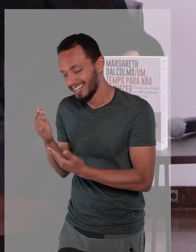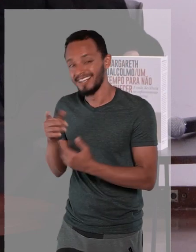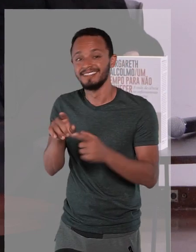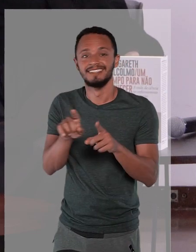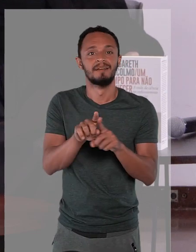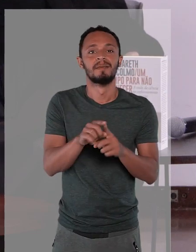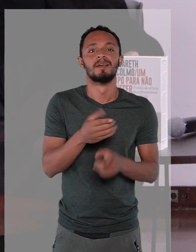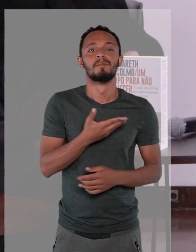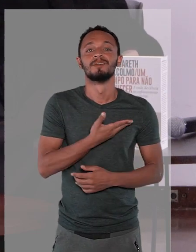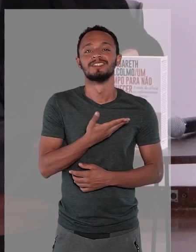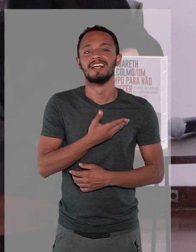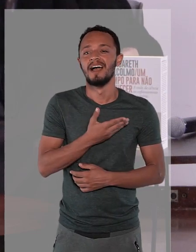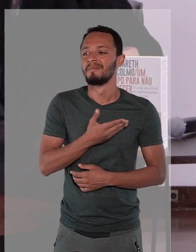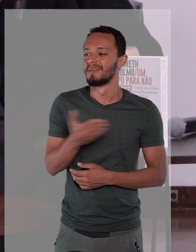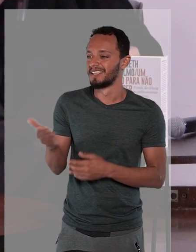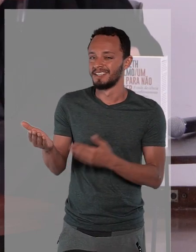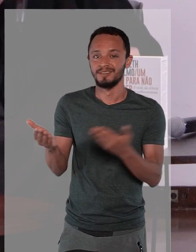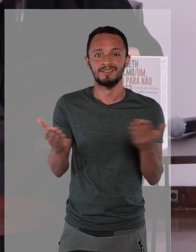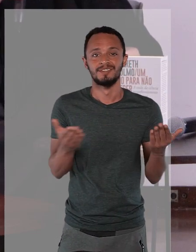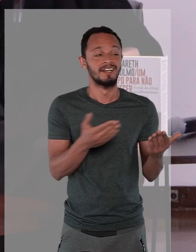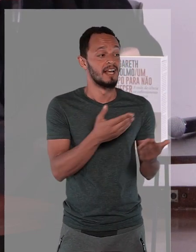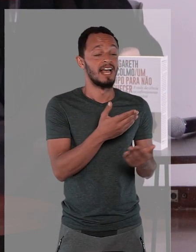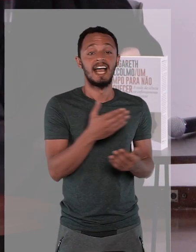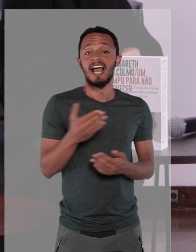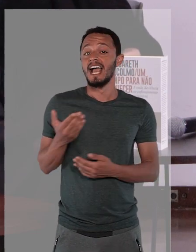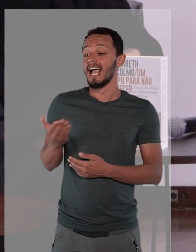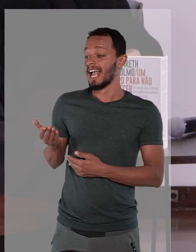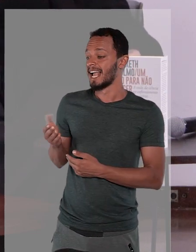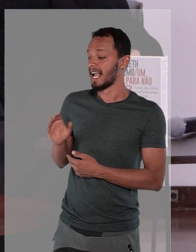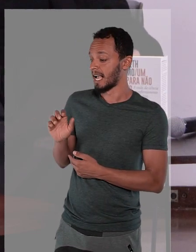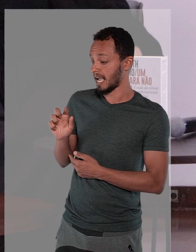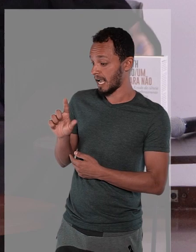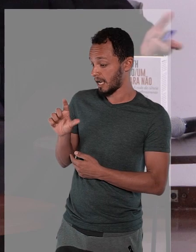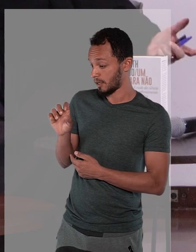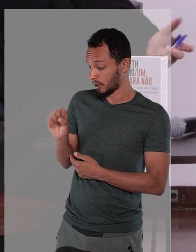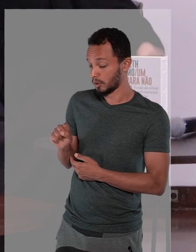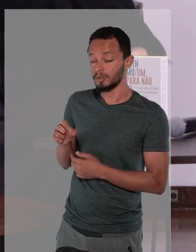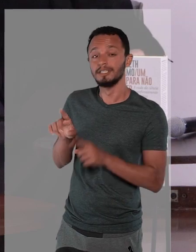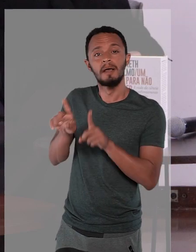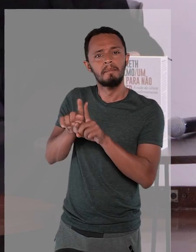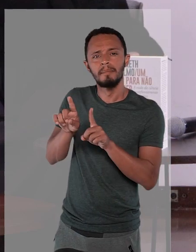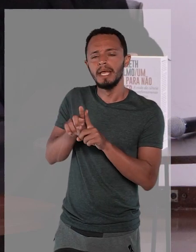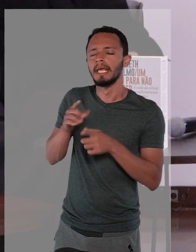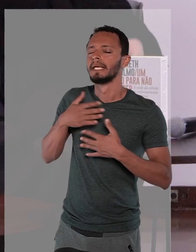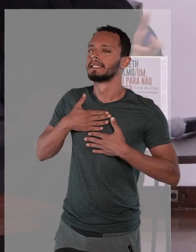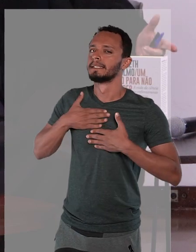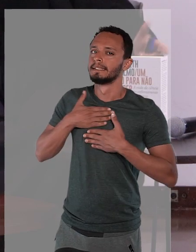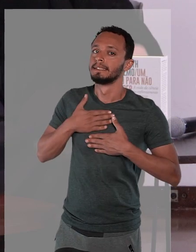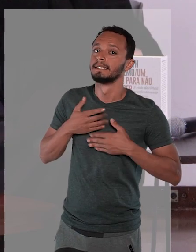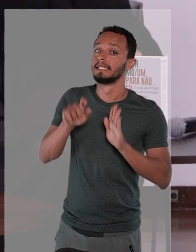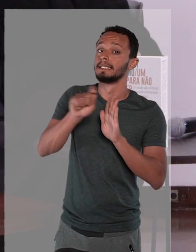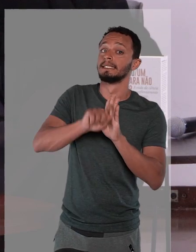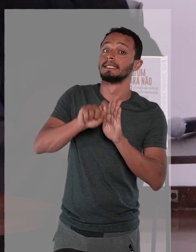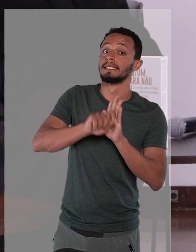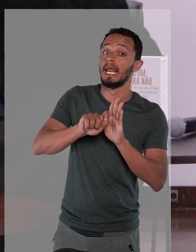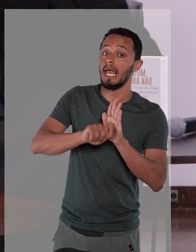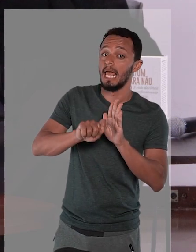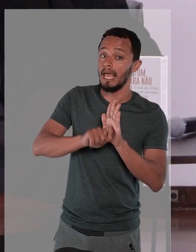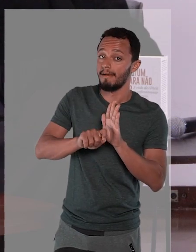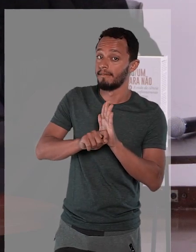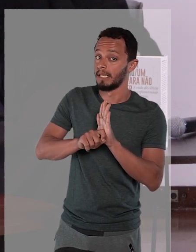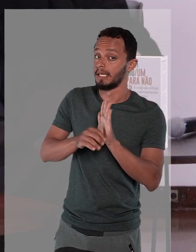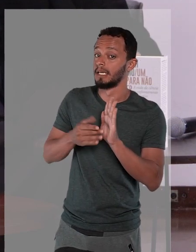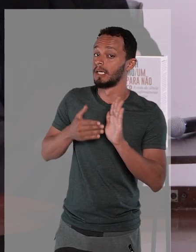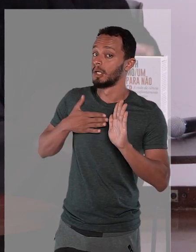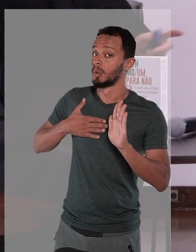aqui, que eu estou vendo. Obrigada, Carlos, pela inspiração. Carlos também eu gosto muito do que ele escreve, do jeito que ele escreve, então vou